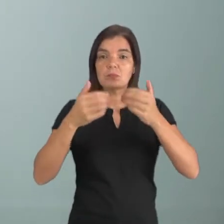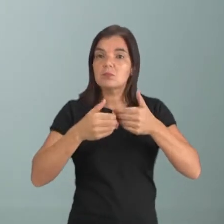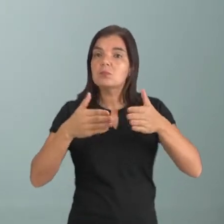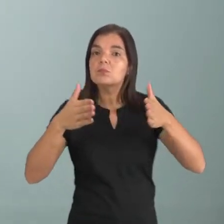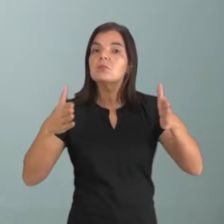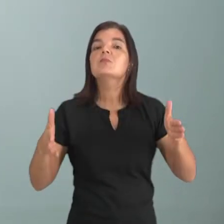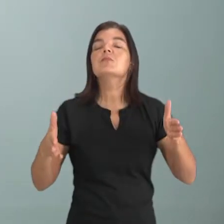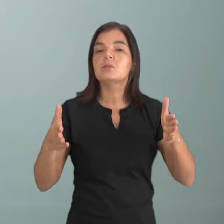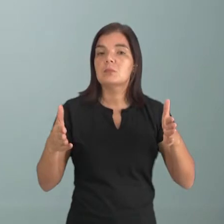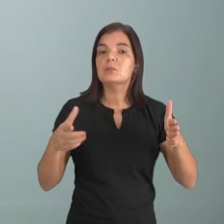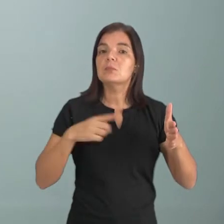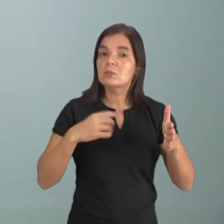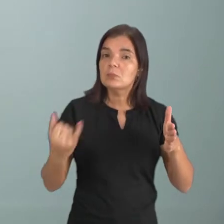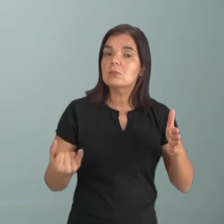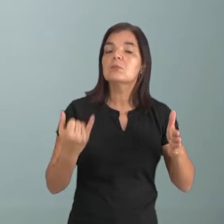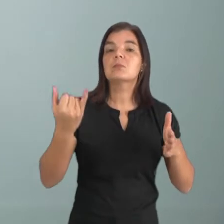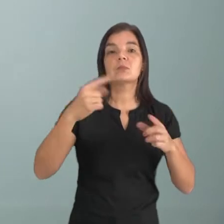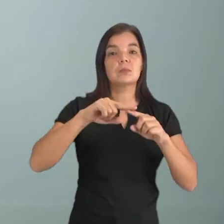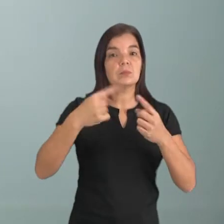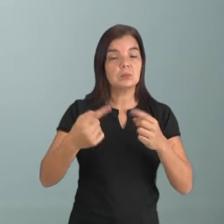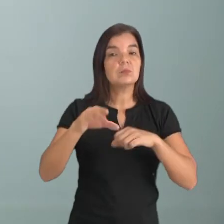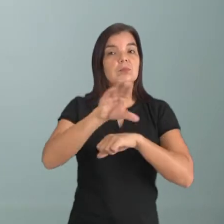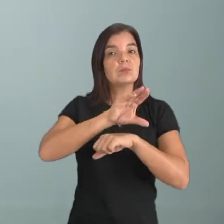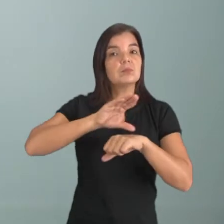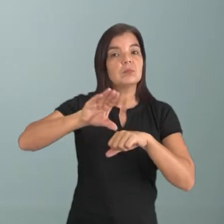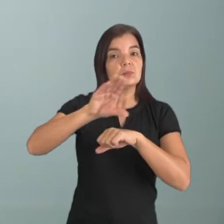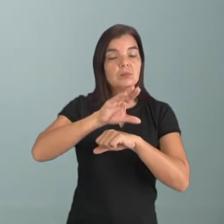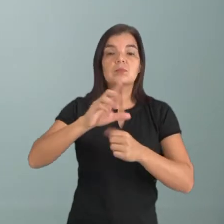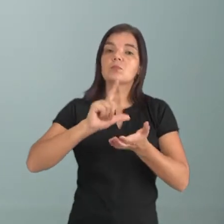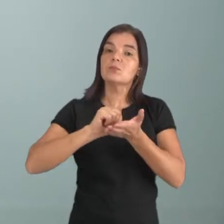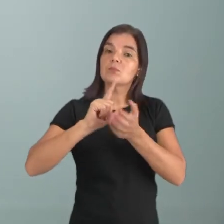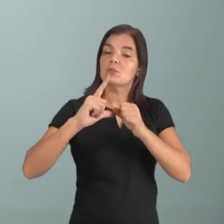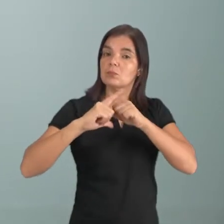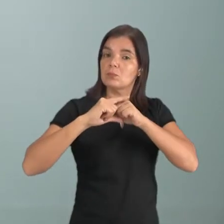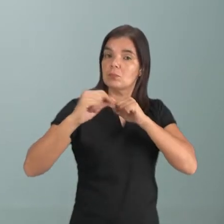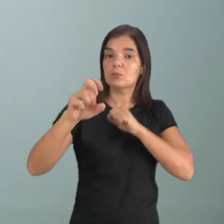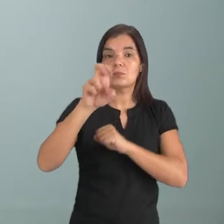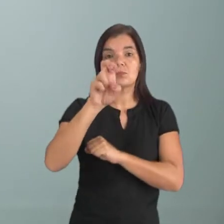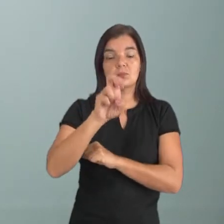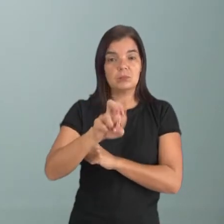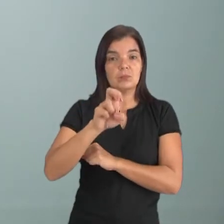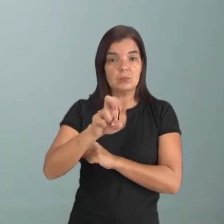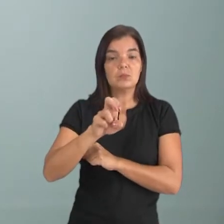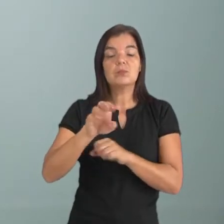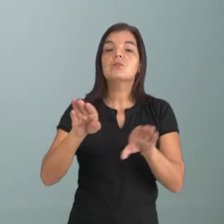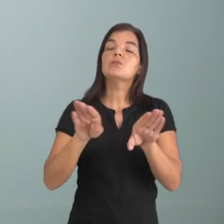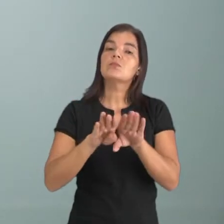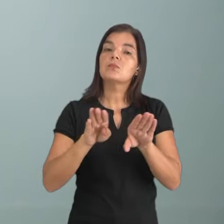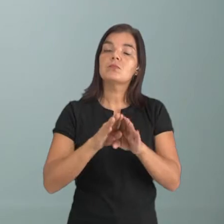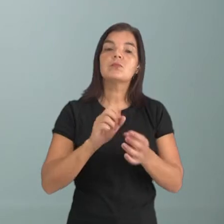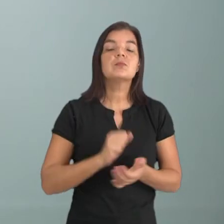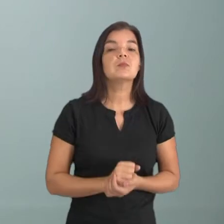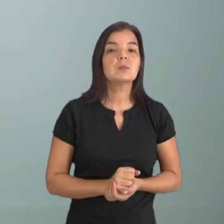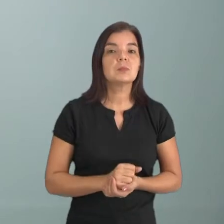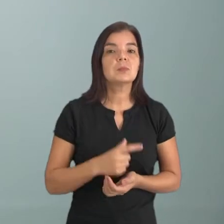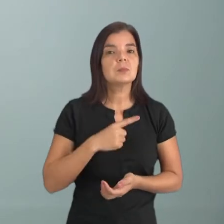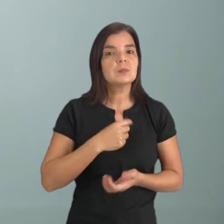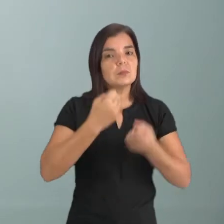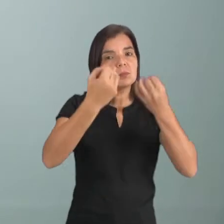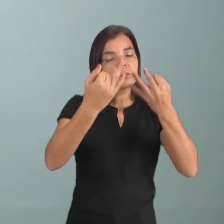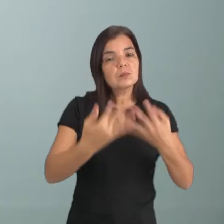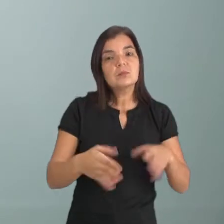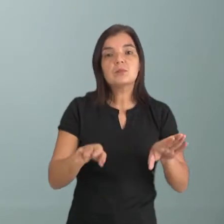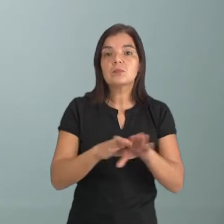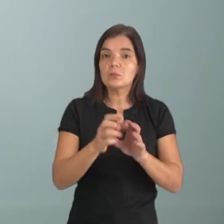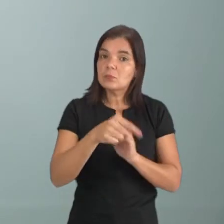abertas, elas são fundamentadas na Constituição, no artigo 5º, que é o livre credo, o livro de lá está dito